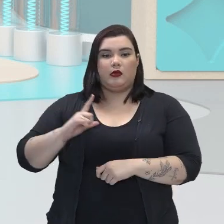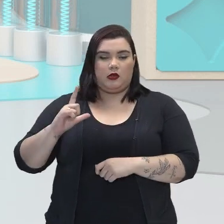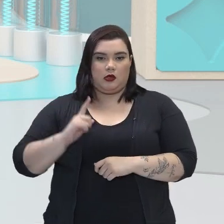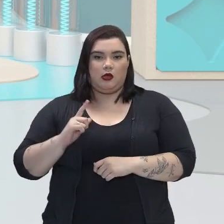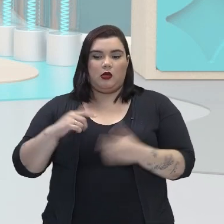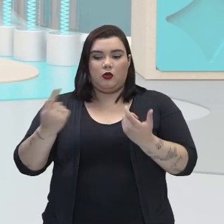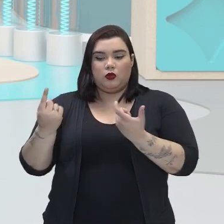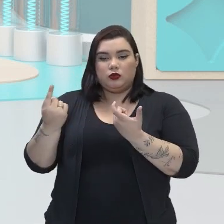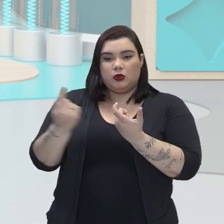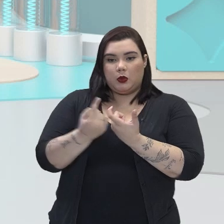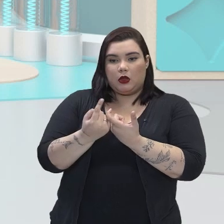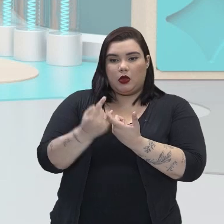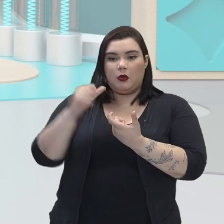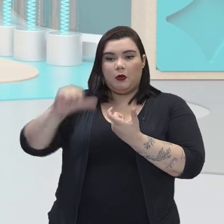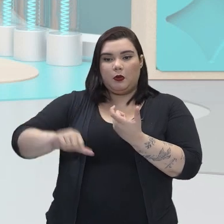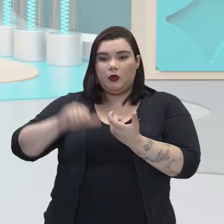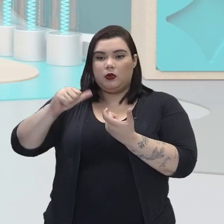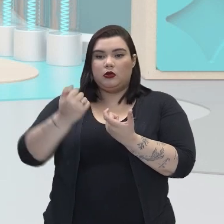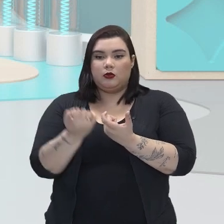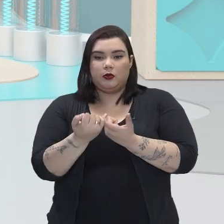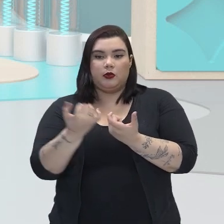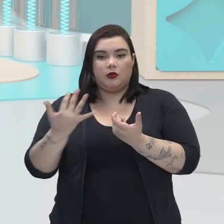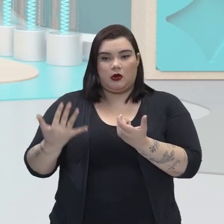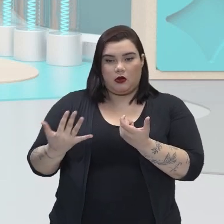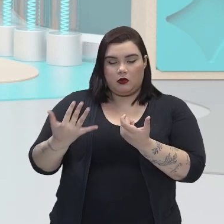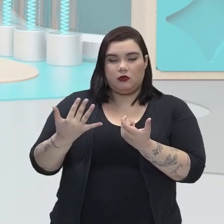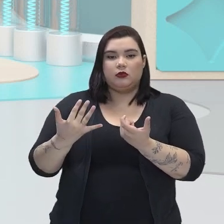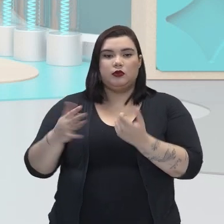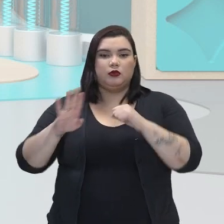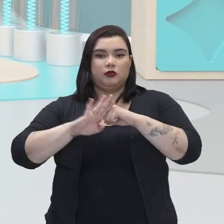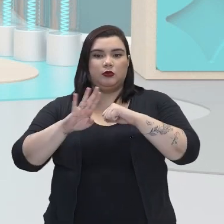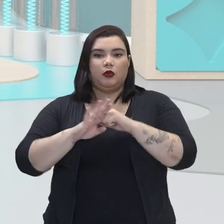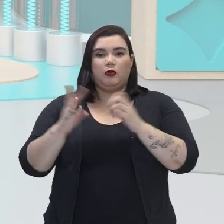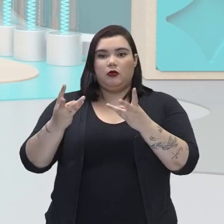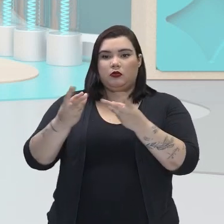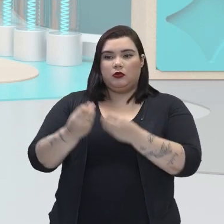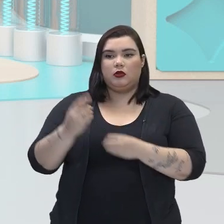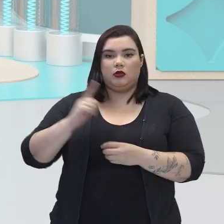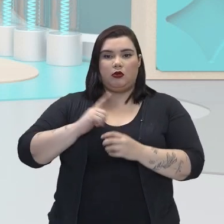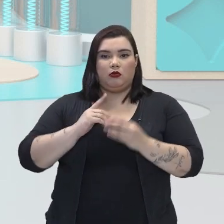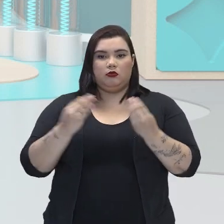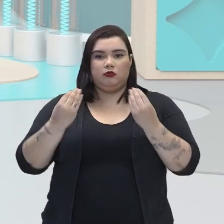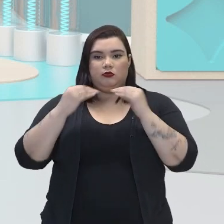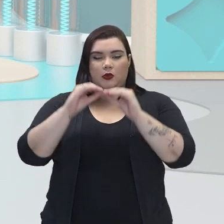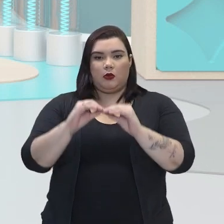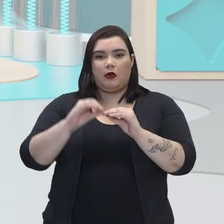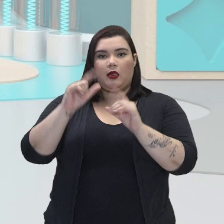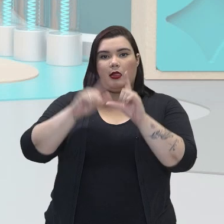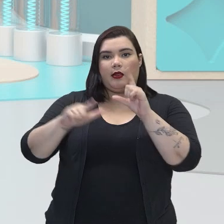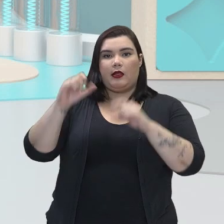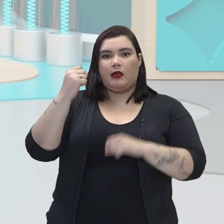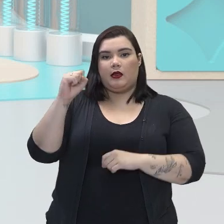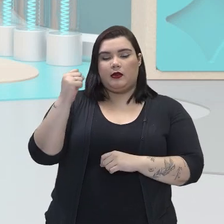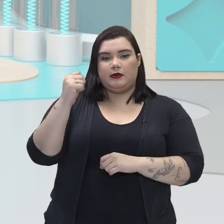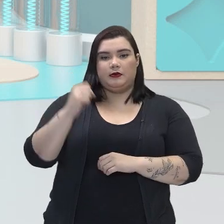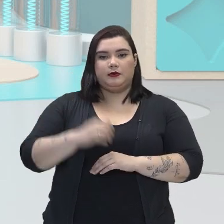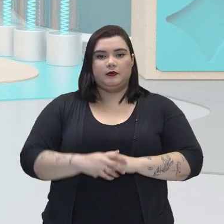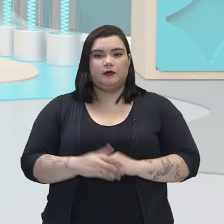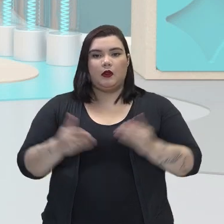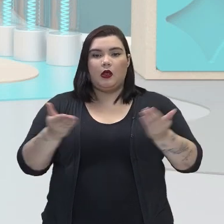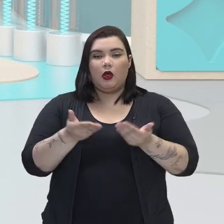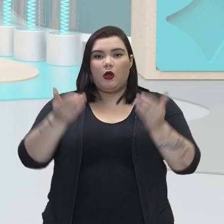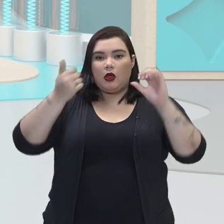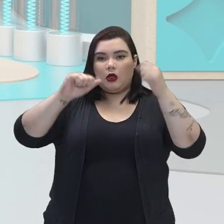singular para o plural nos substantivos contáveis por meio aí do acréscimo do S. E agora vamos analisar